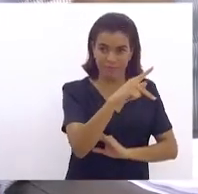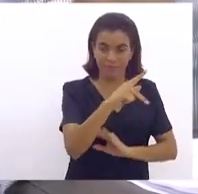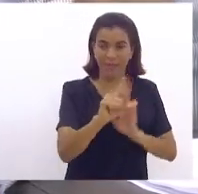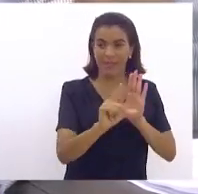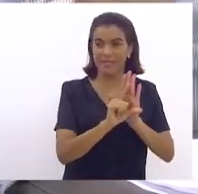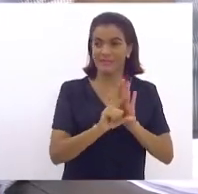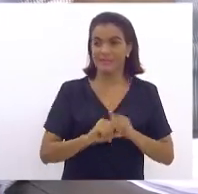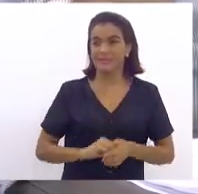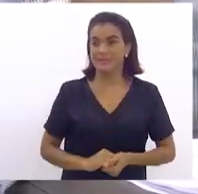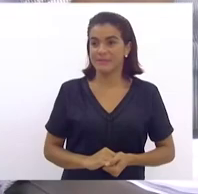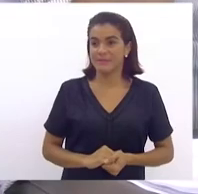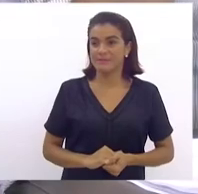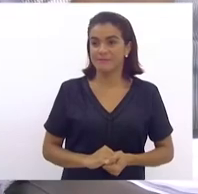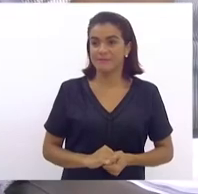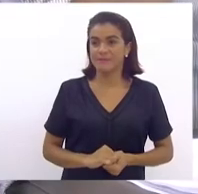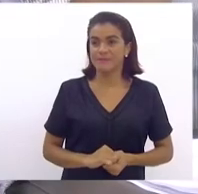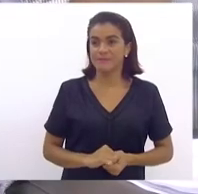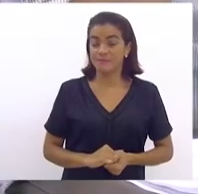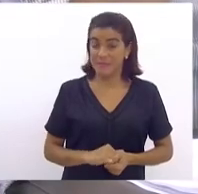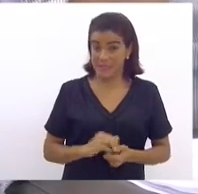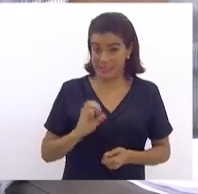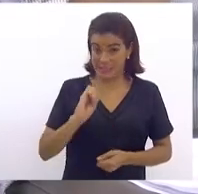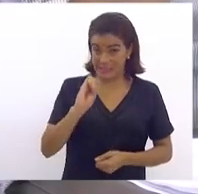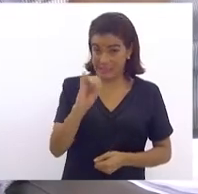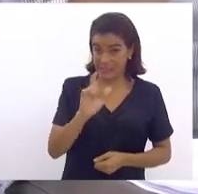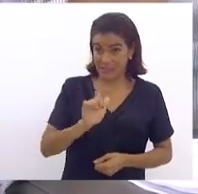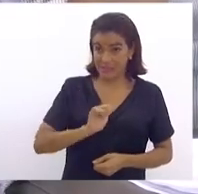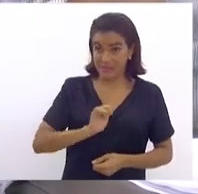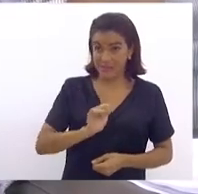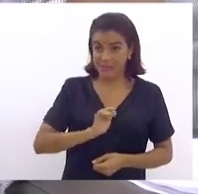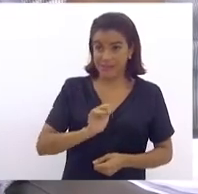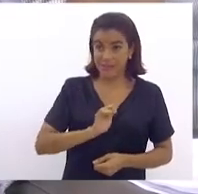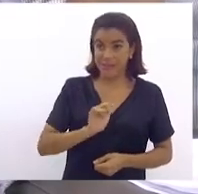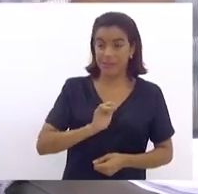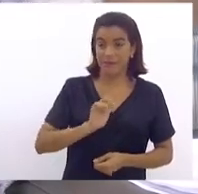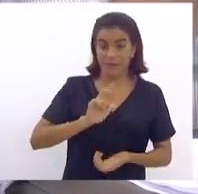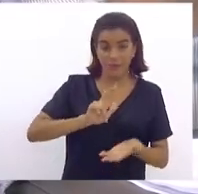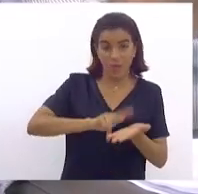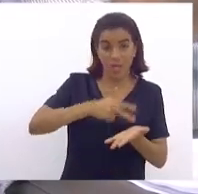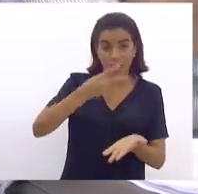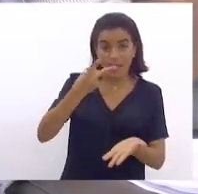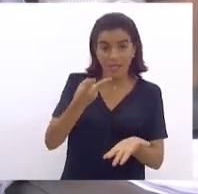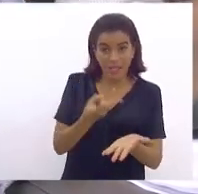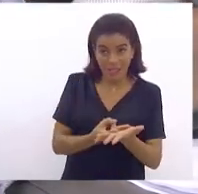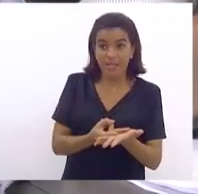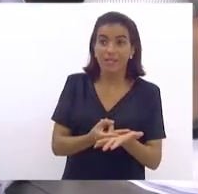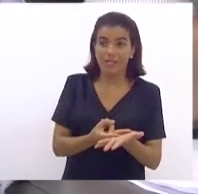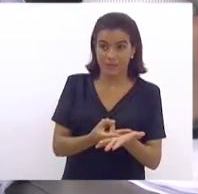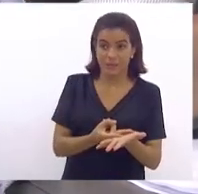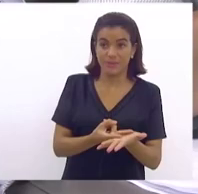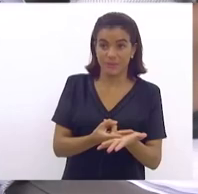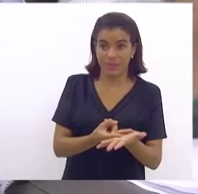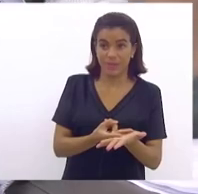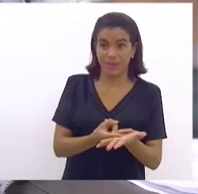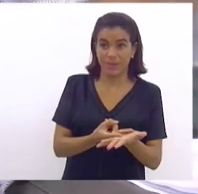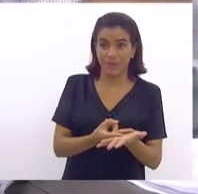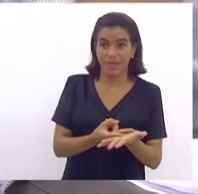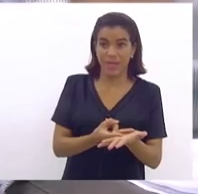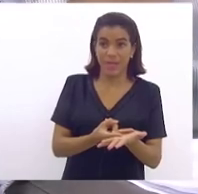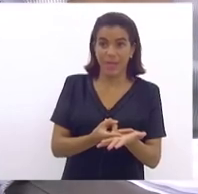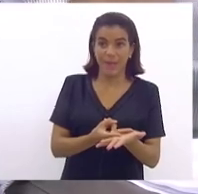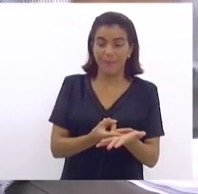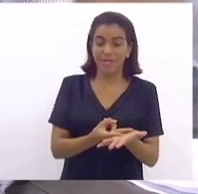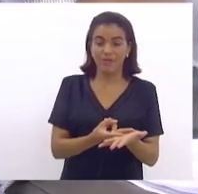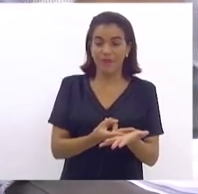inglês. Mas tudo bem, se a gente tivesse uma tradução que, de alguma maneira...